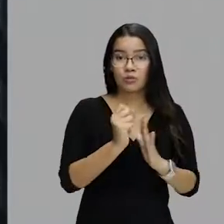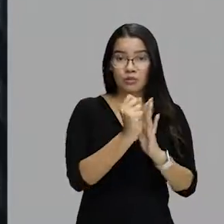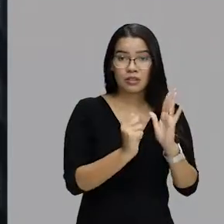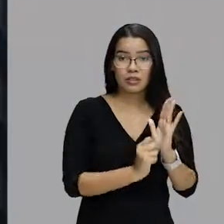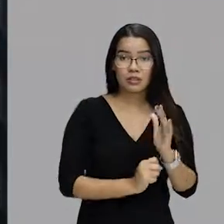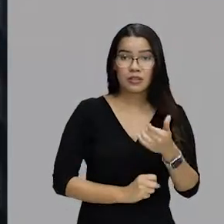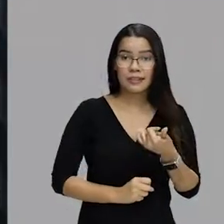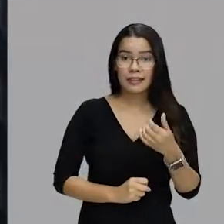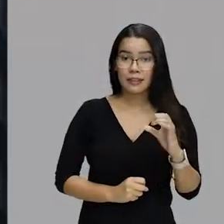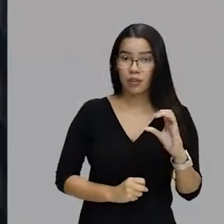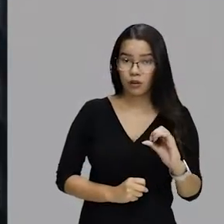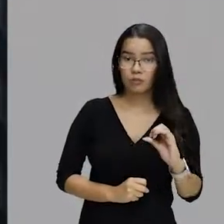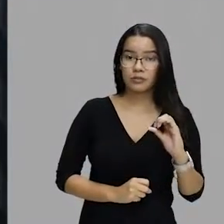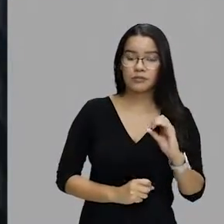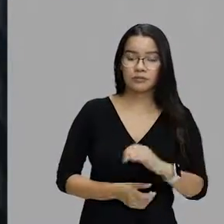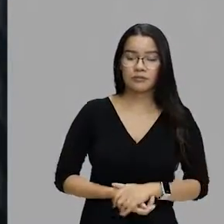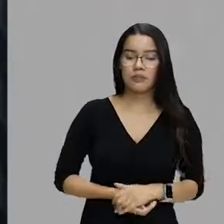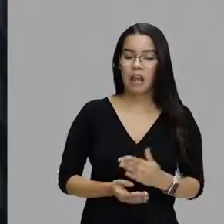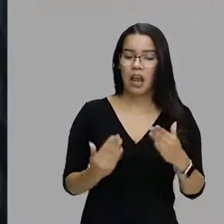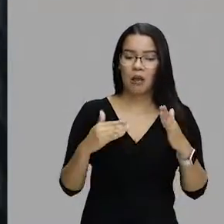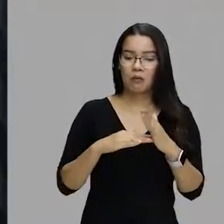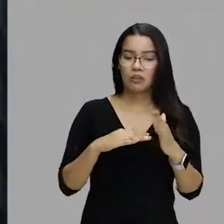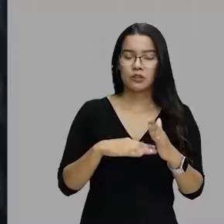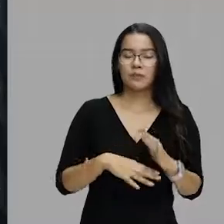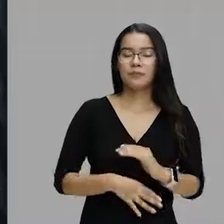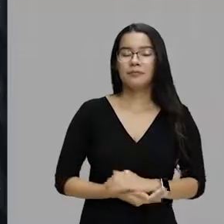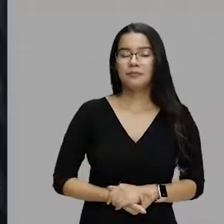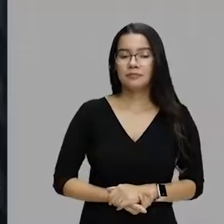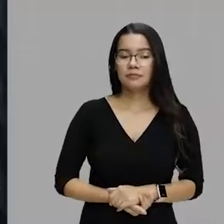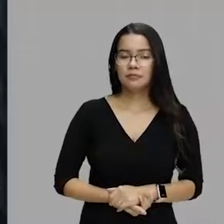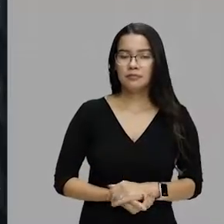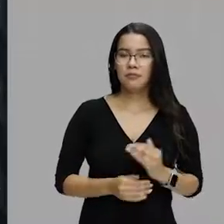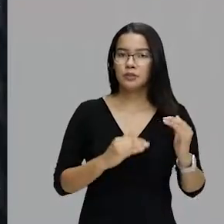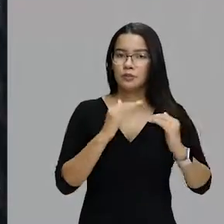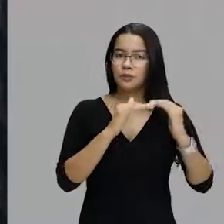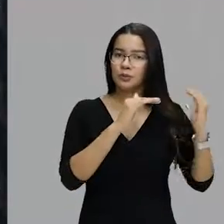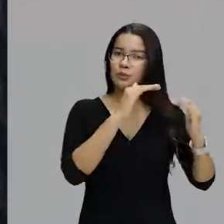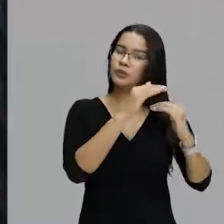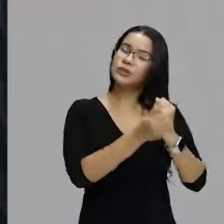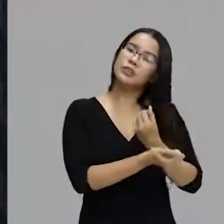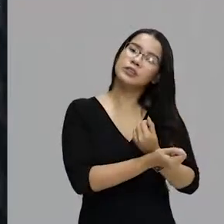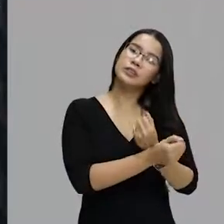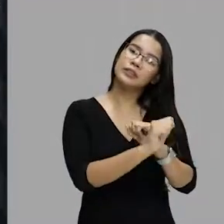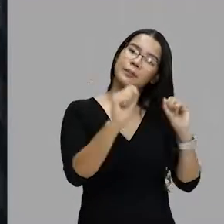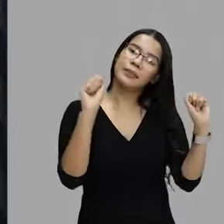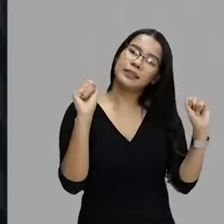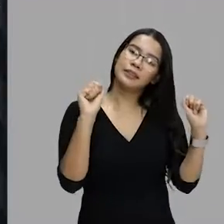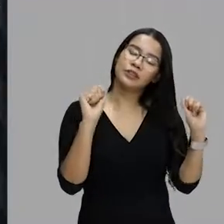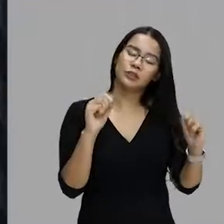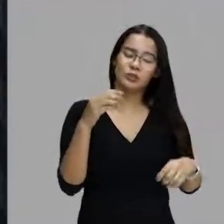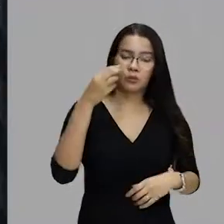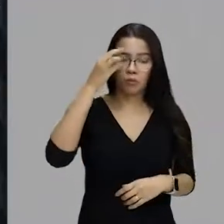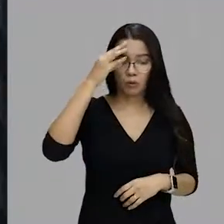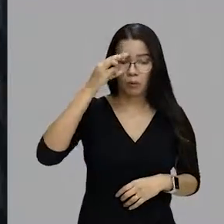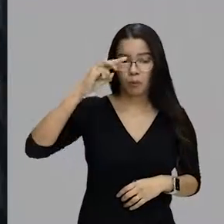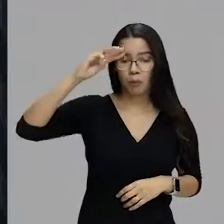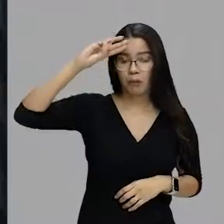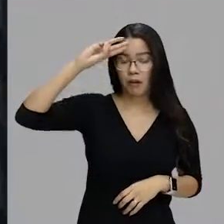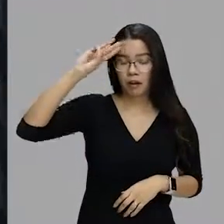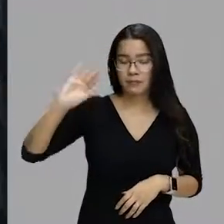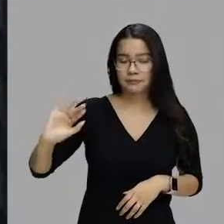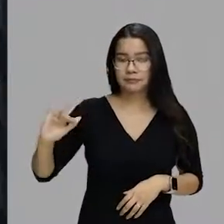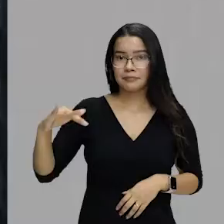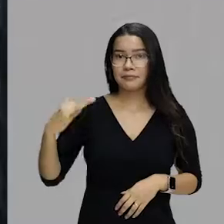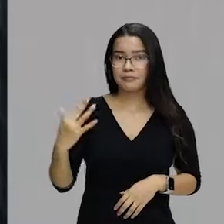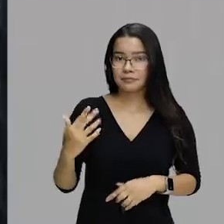no final do século XIX. Foi a última colônia. E o processo de independência de Cuba ocorreu através